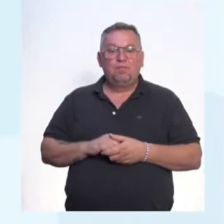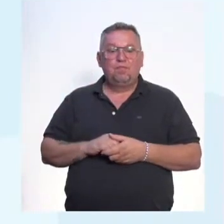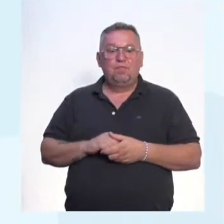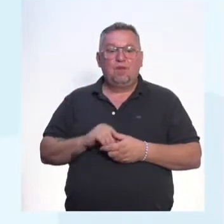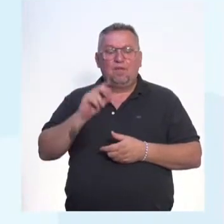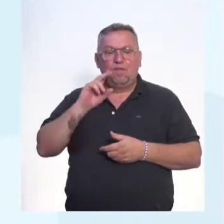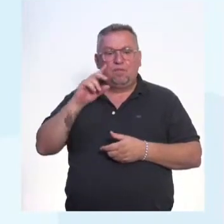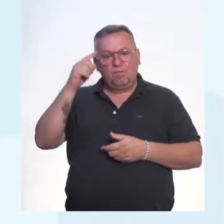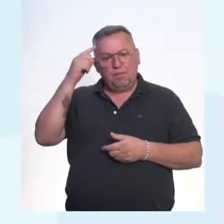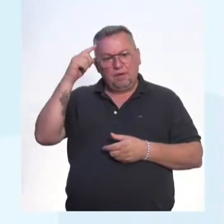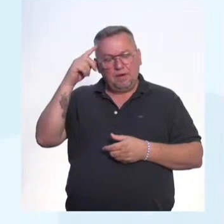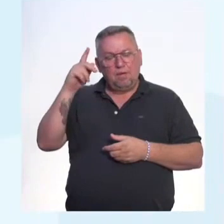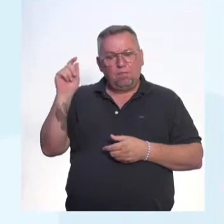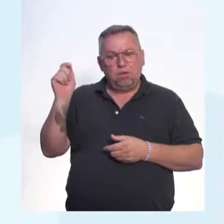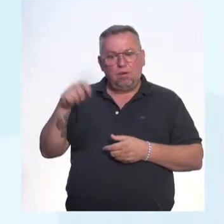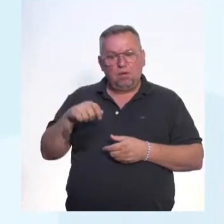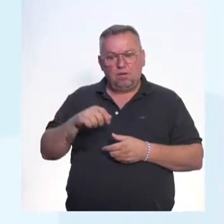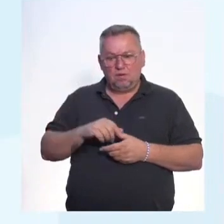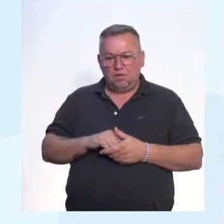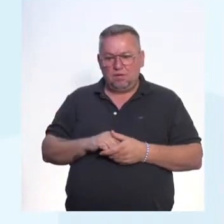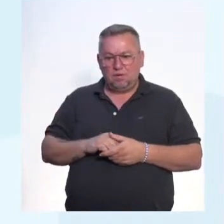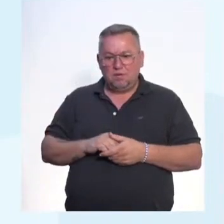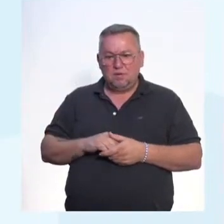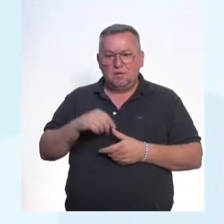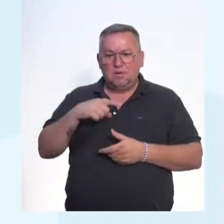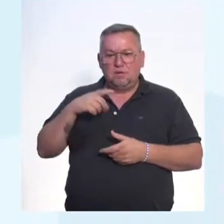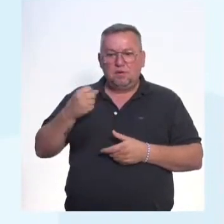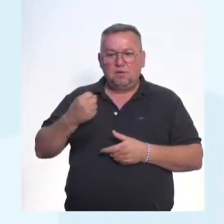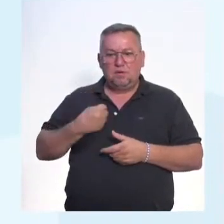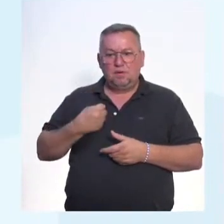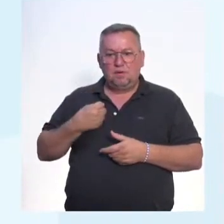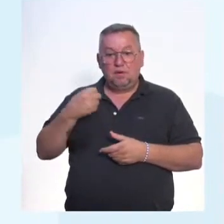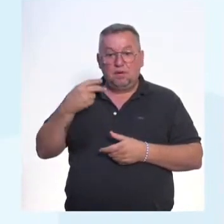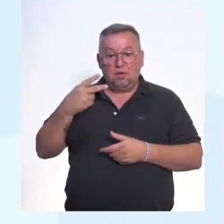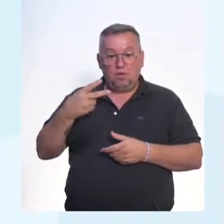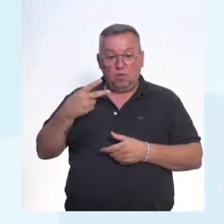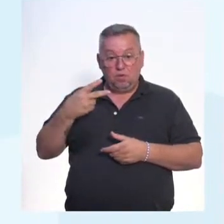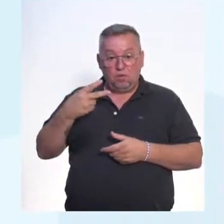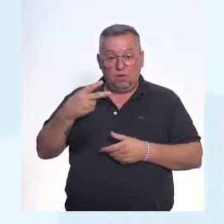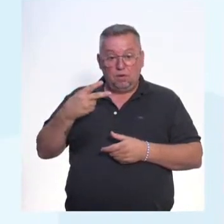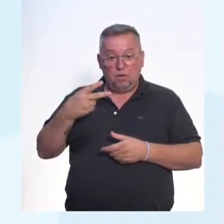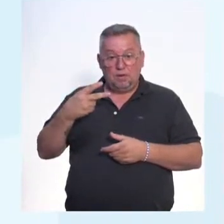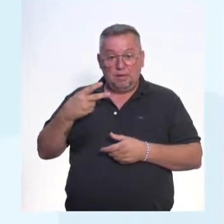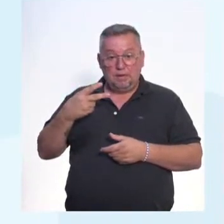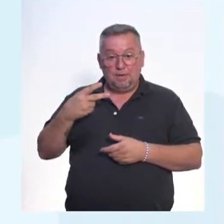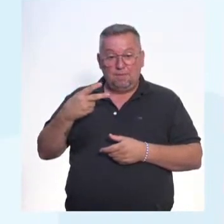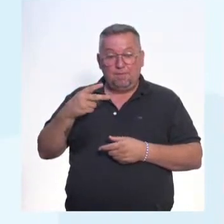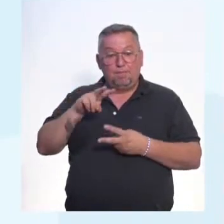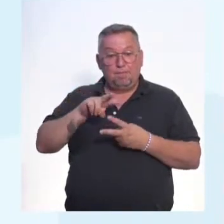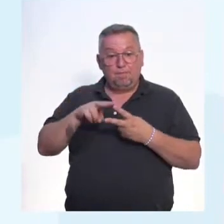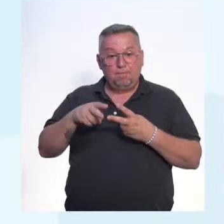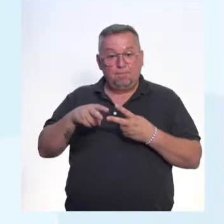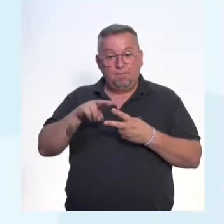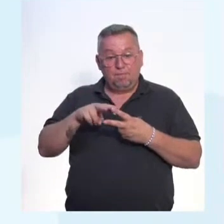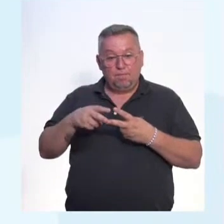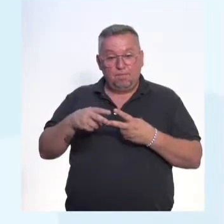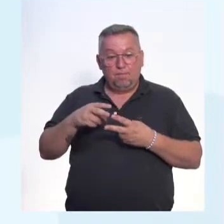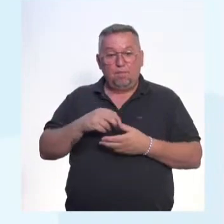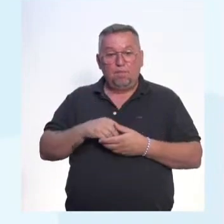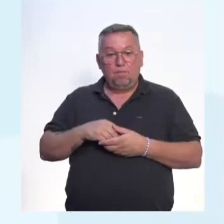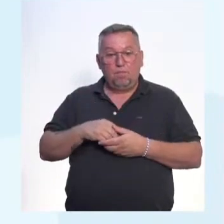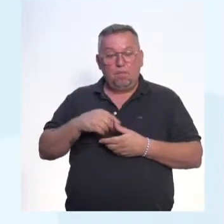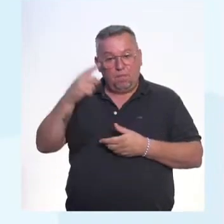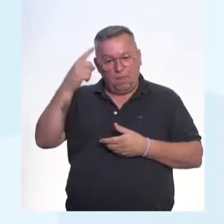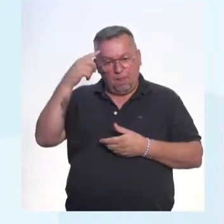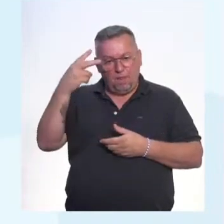vamos pensar nas possibilidades. Tem o número de 2 algarismos, então eu vou ter que pensar